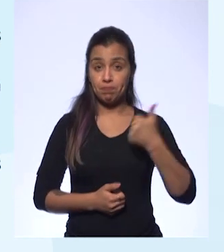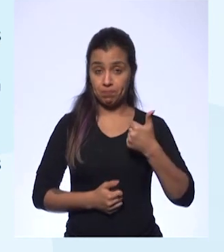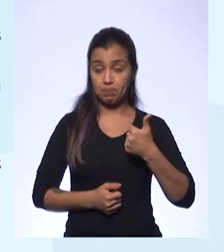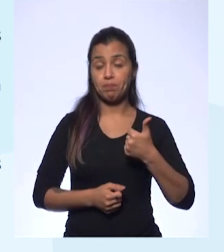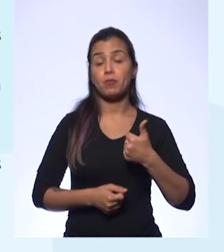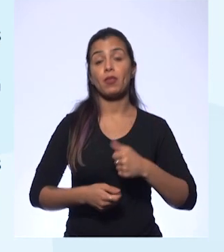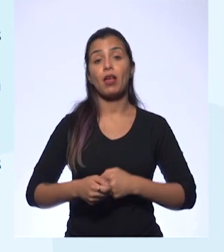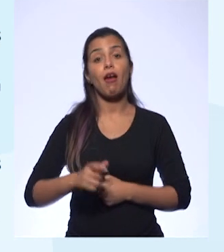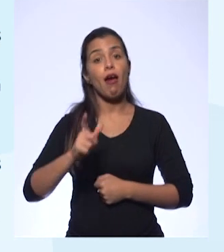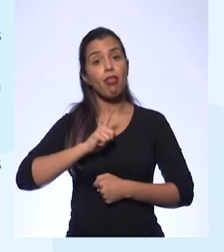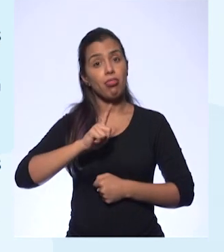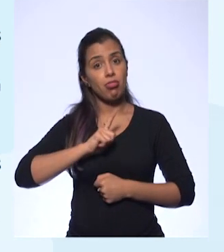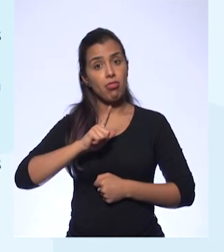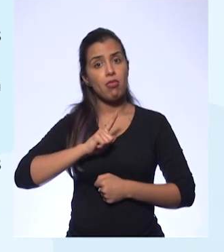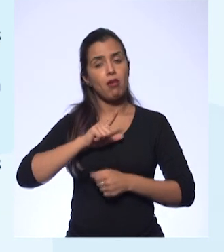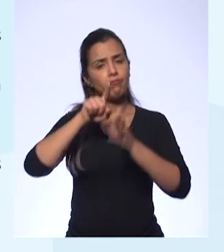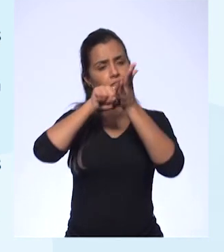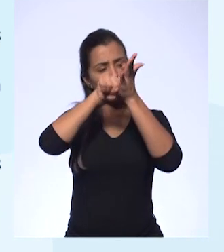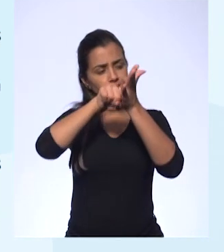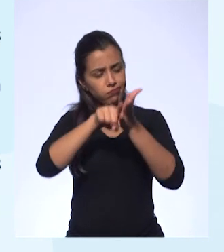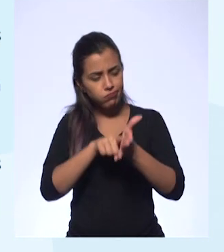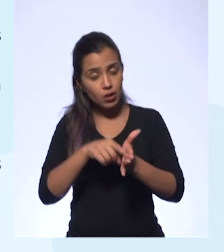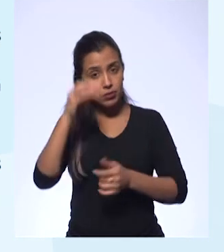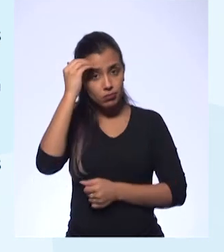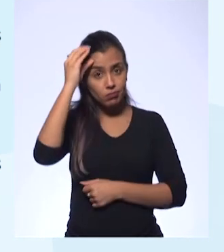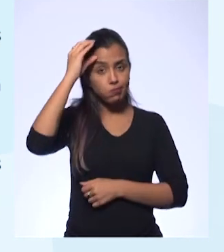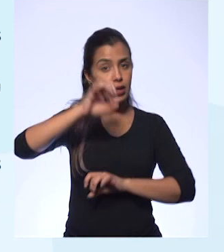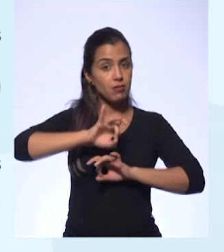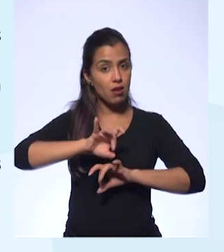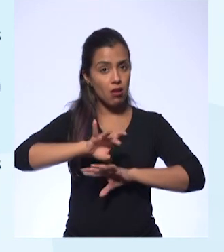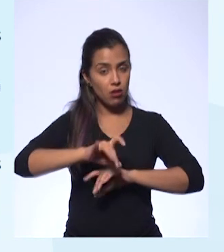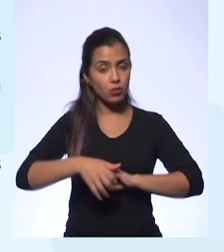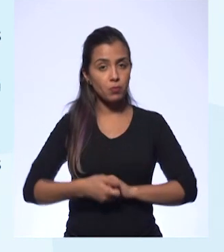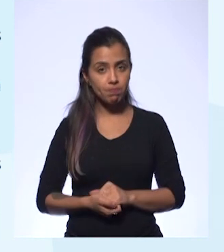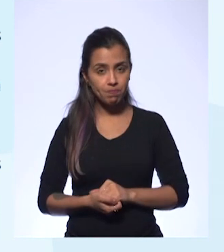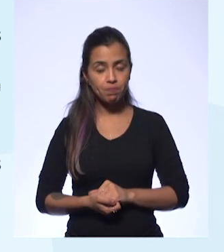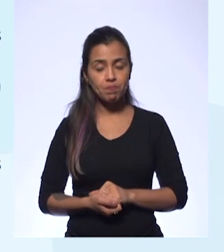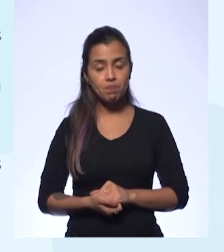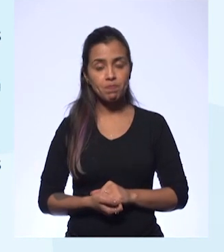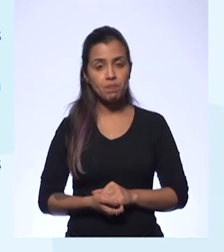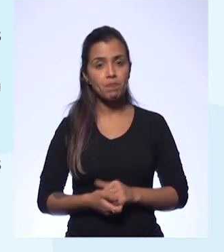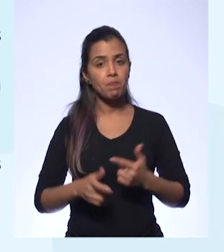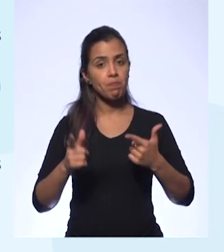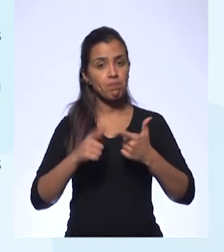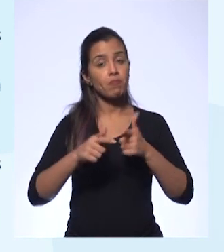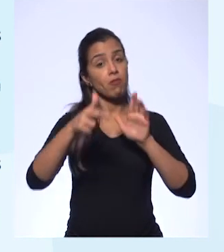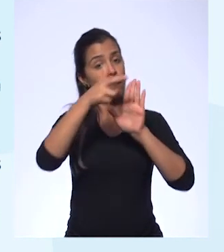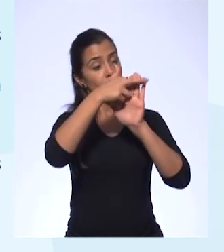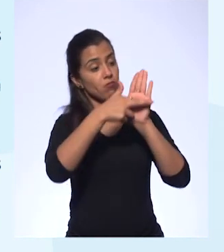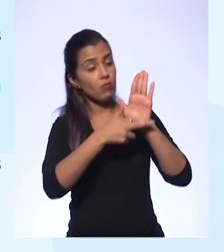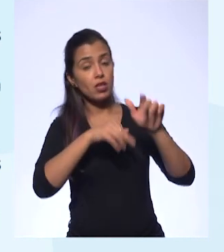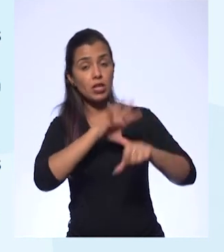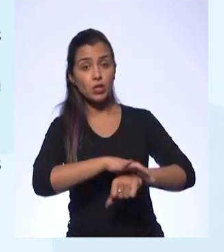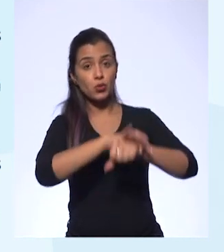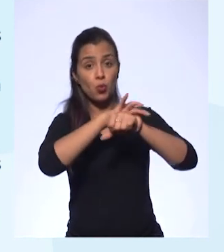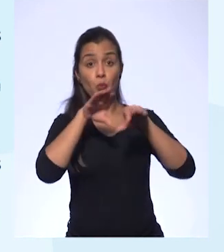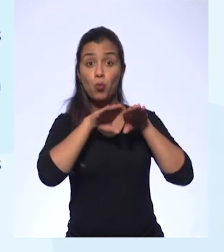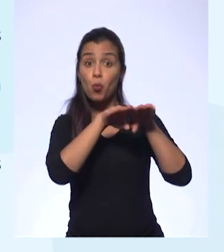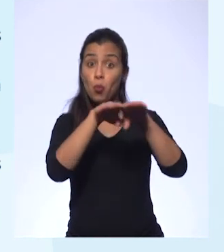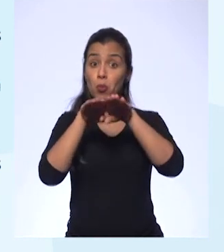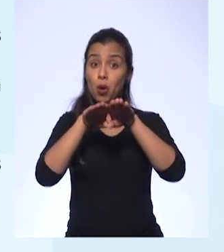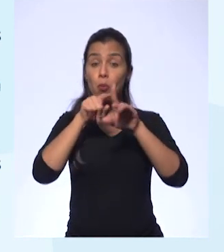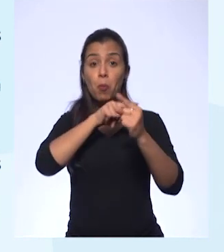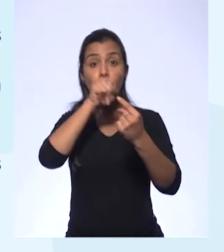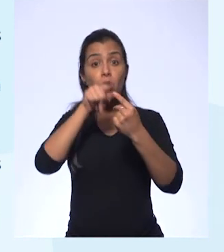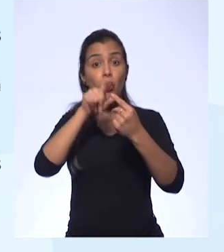investigação e assegurar a difusão dos conhecimentos técnicos, estabelecer normas de segurança uniformes com vistas